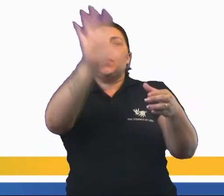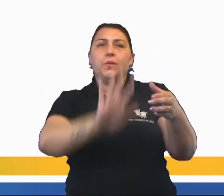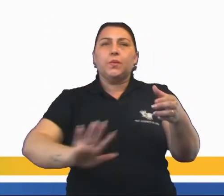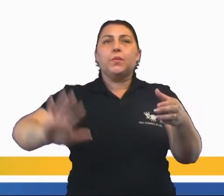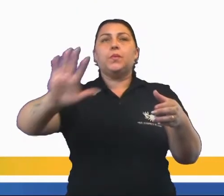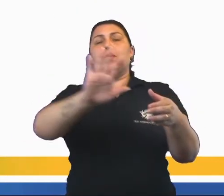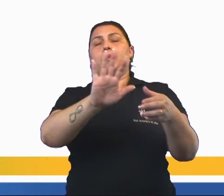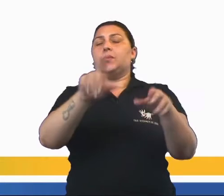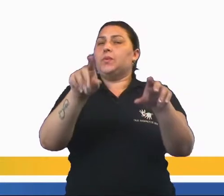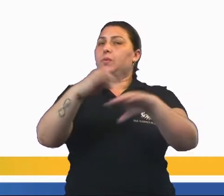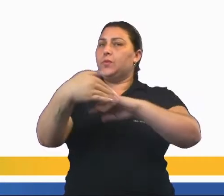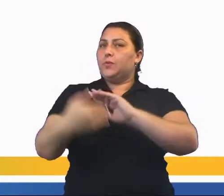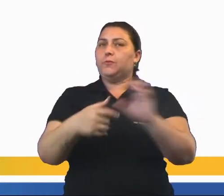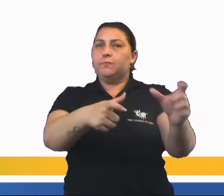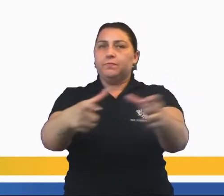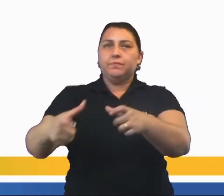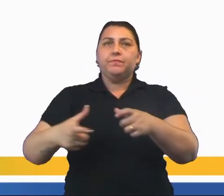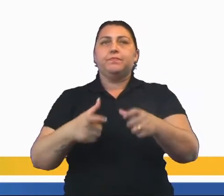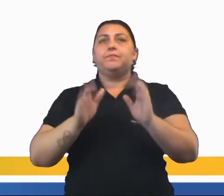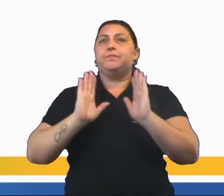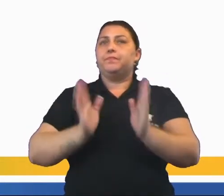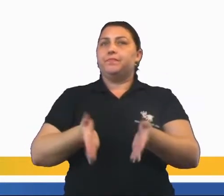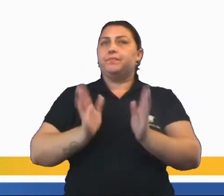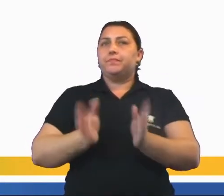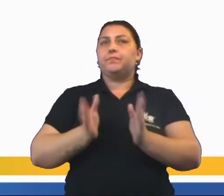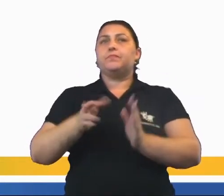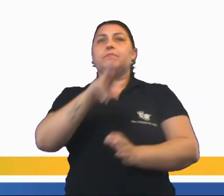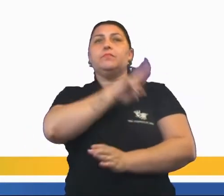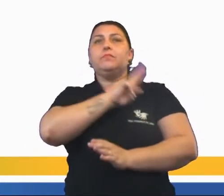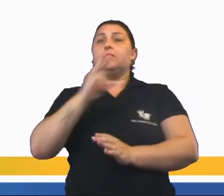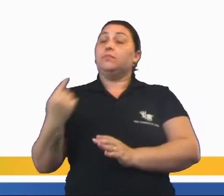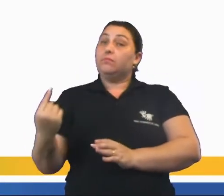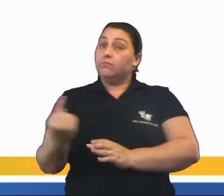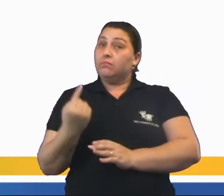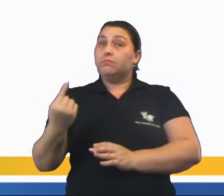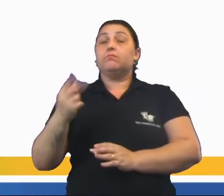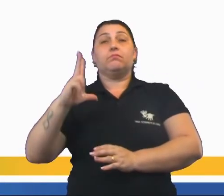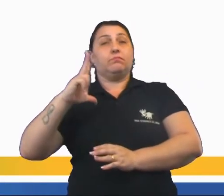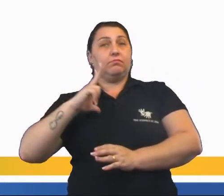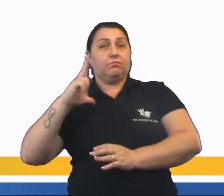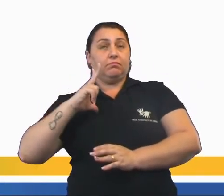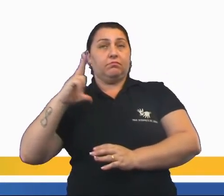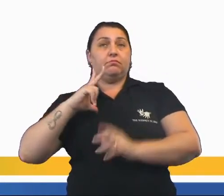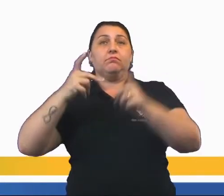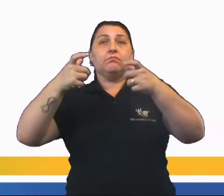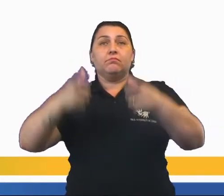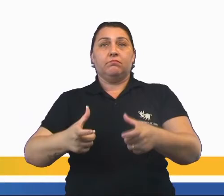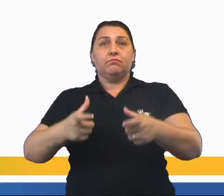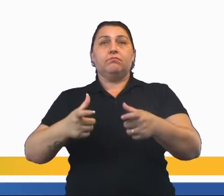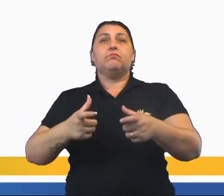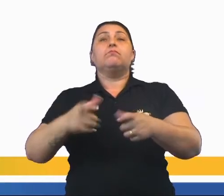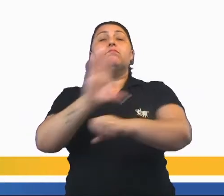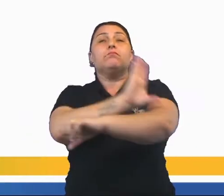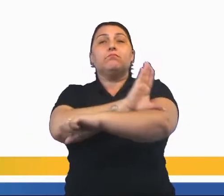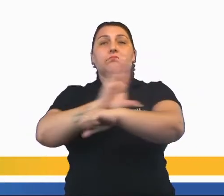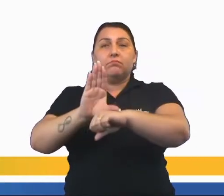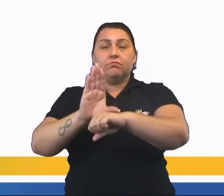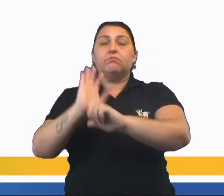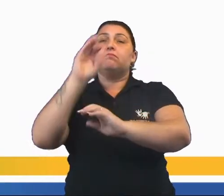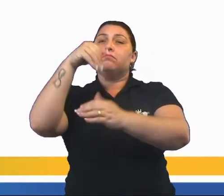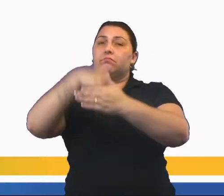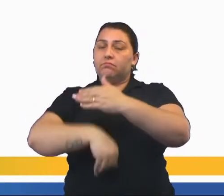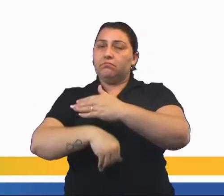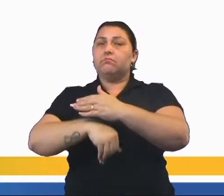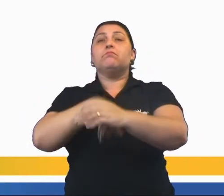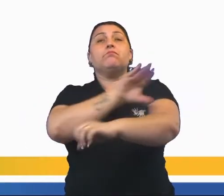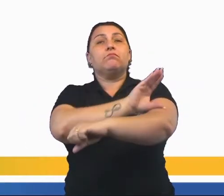universal, para todos os lugares. Já o princípio religioso é individual, é pessoal, é local, é cultural. A religião está dentro